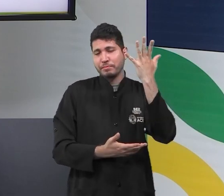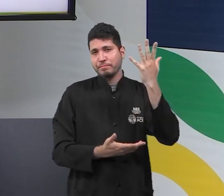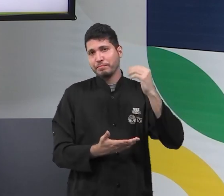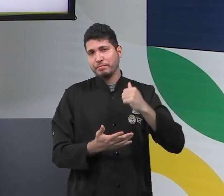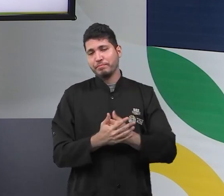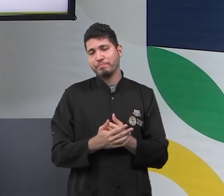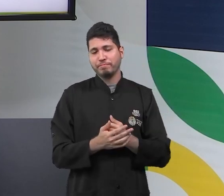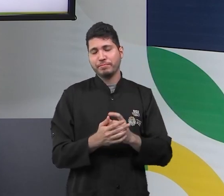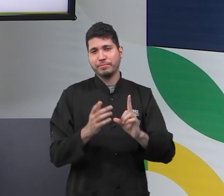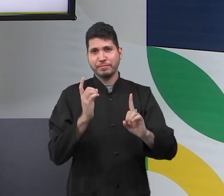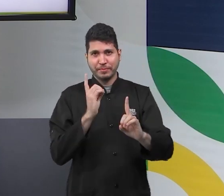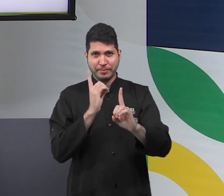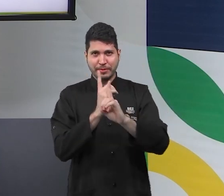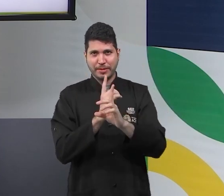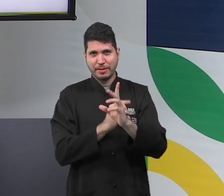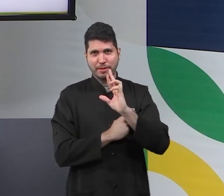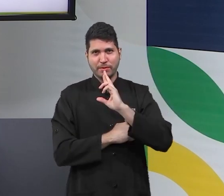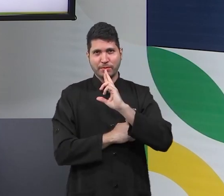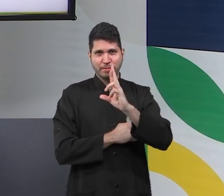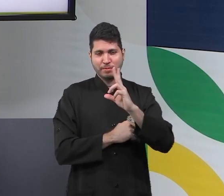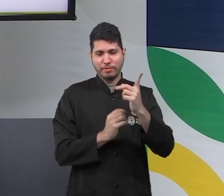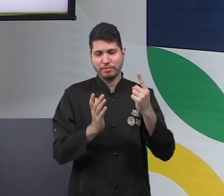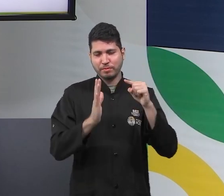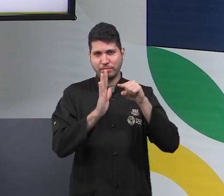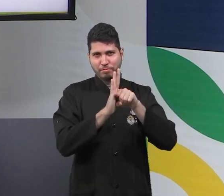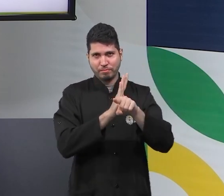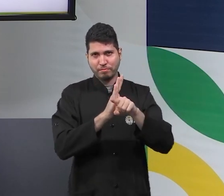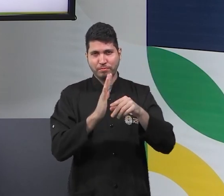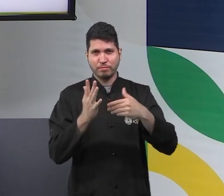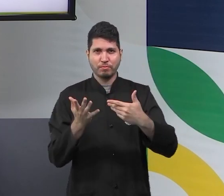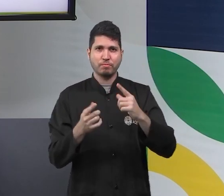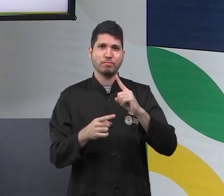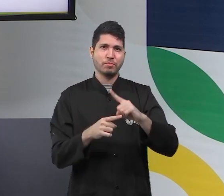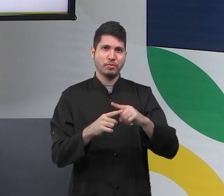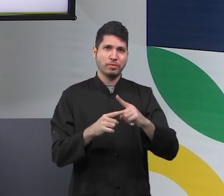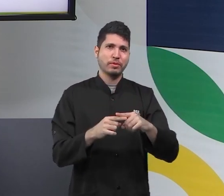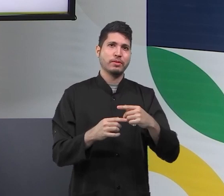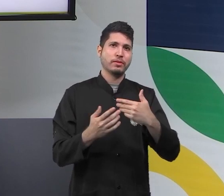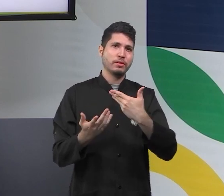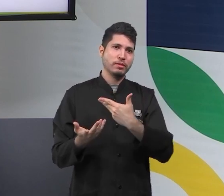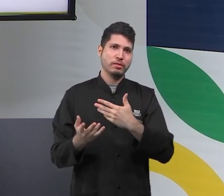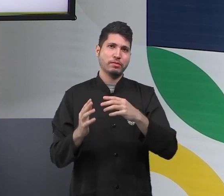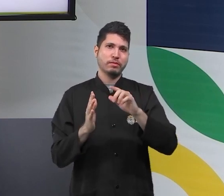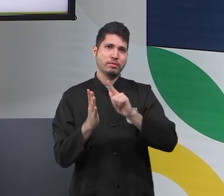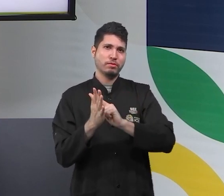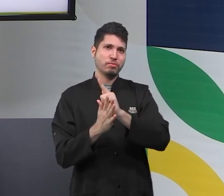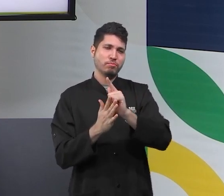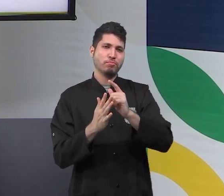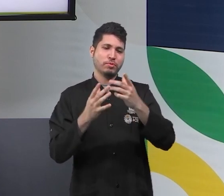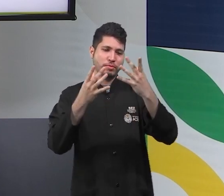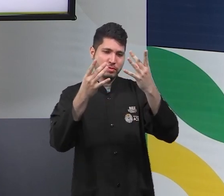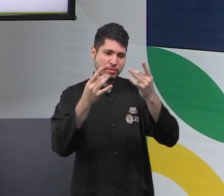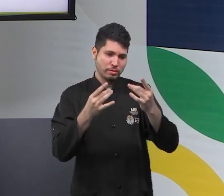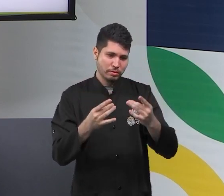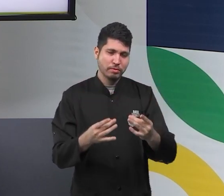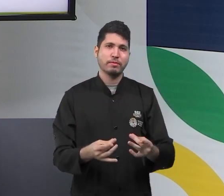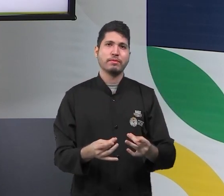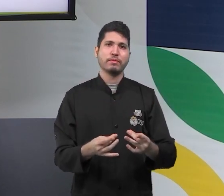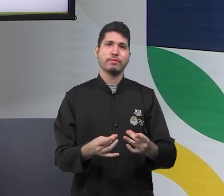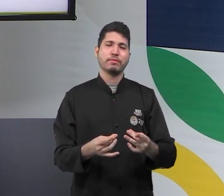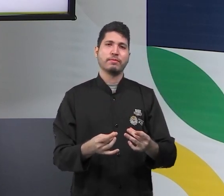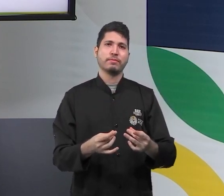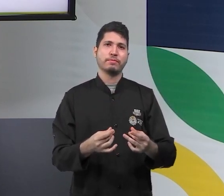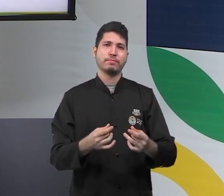essa característica de alongar a informação, de detalhar e de dar mais minúcias. Então é isso, galerinha. Para